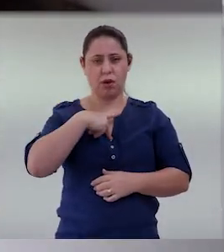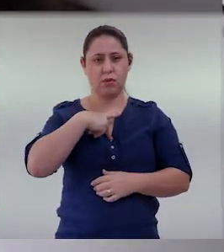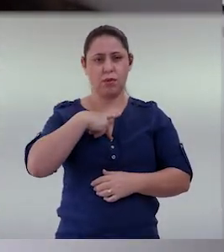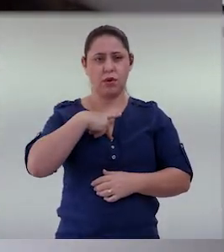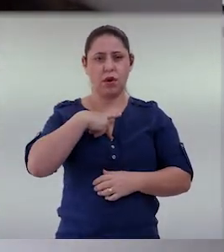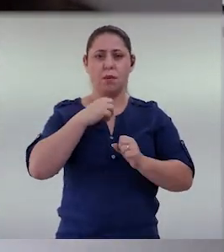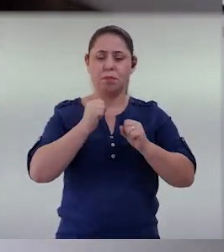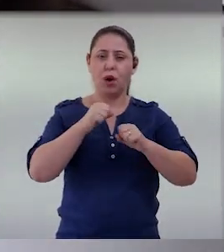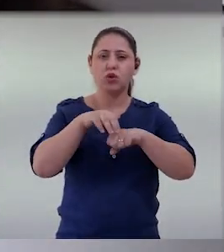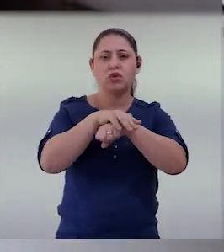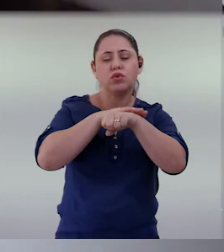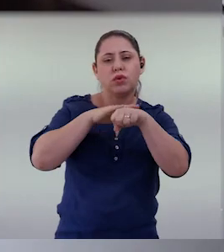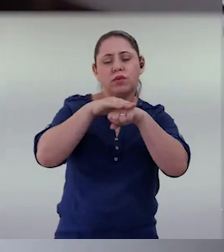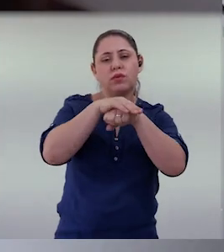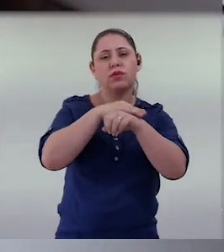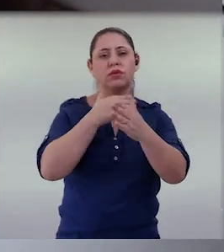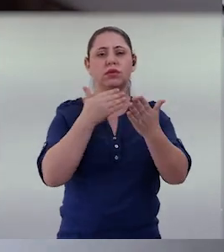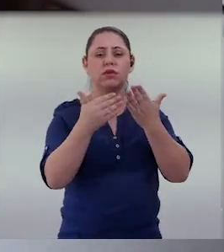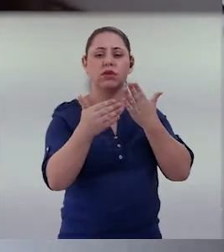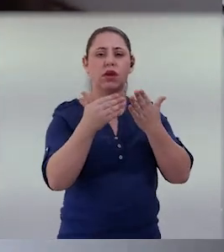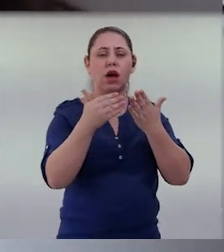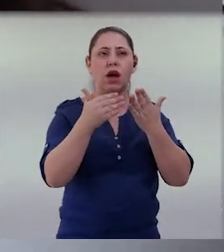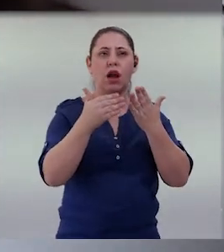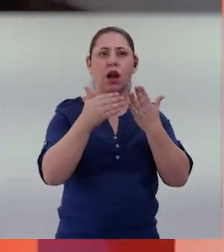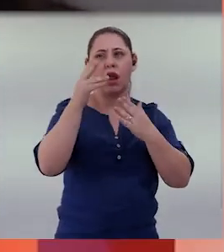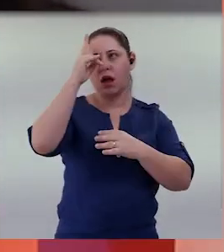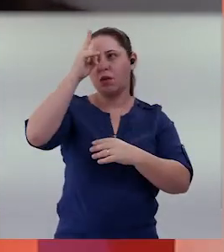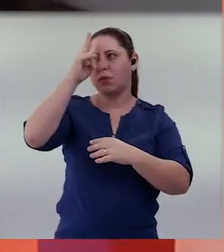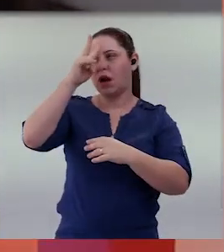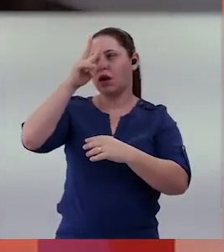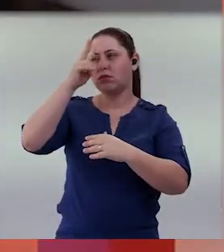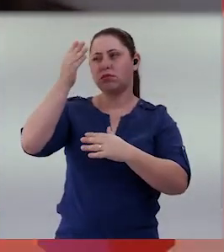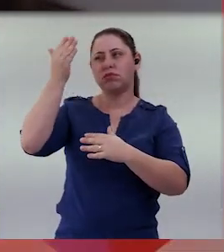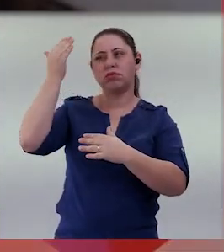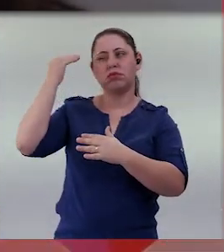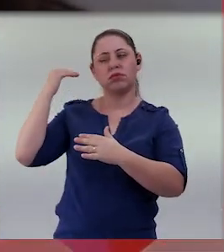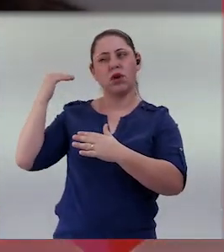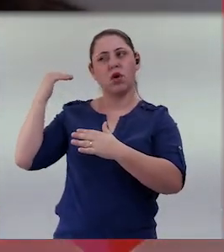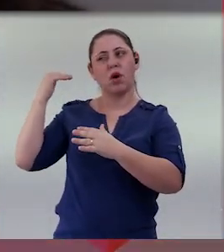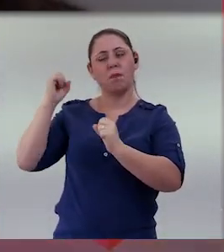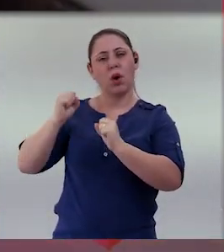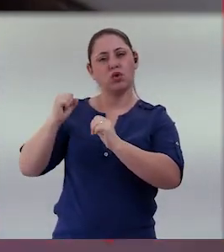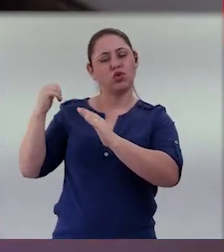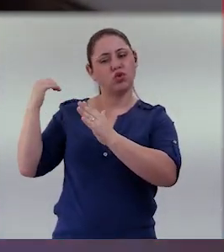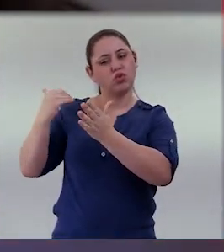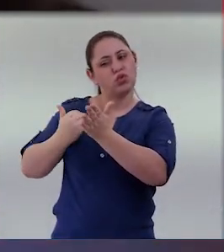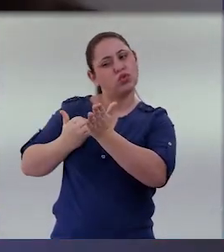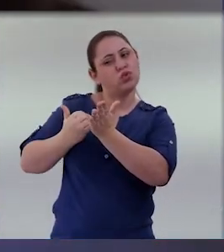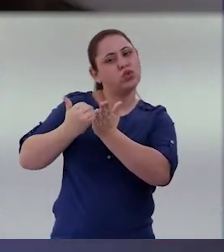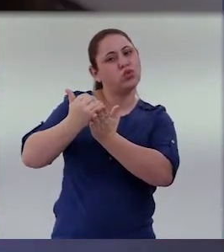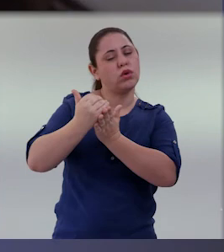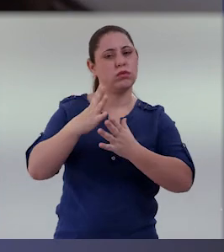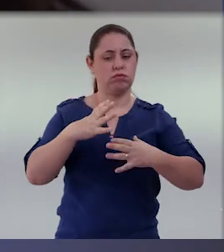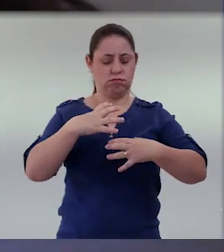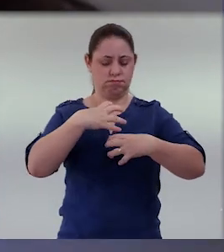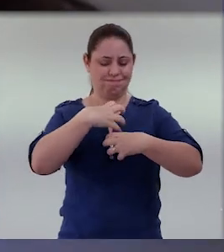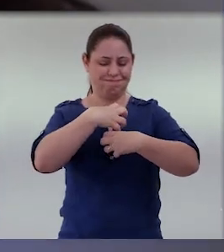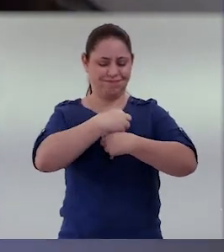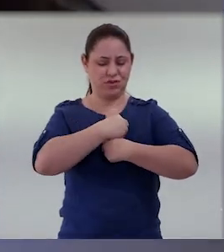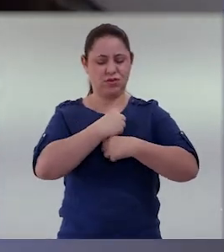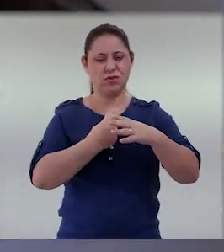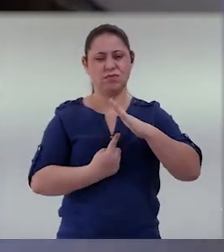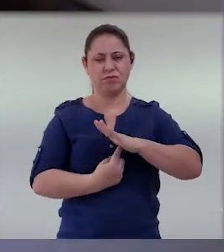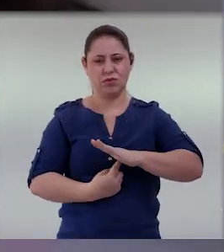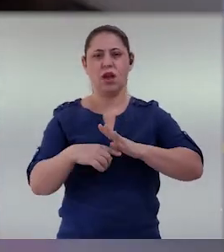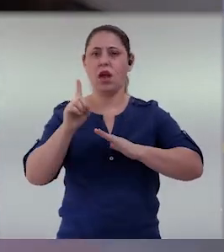o sentimento dela, ela pode comentar algum fato que remeta ao passado, de onde possa ter se